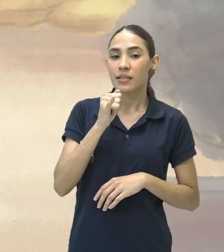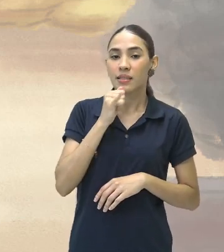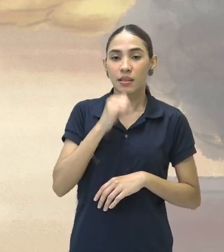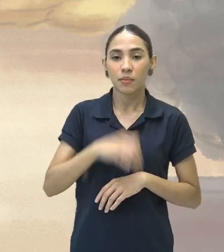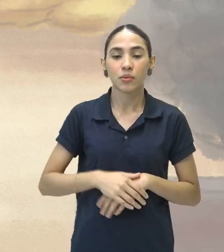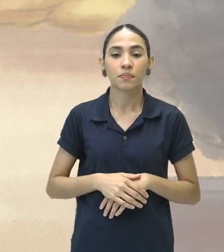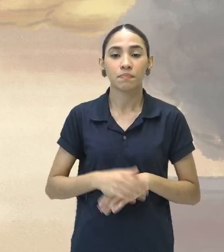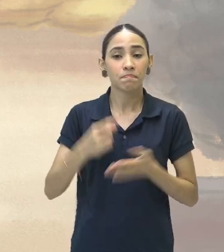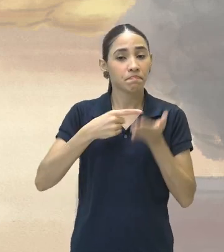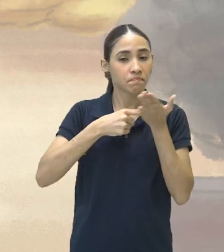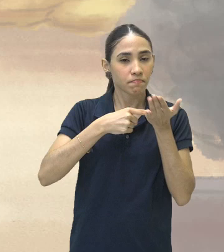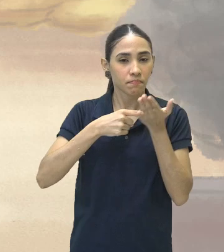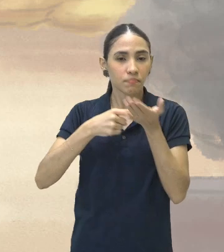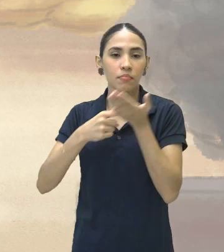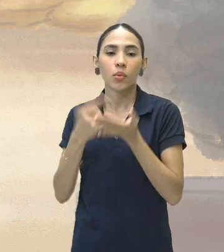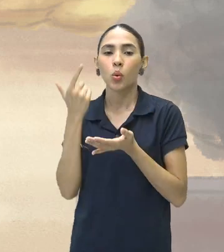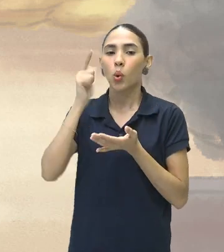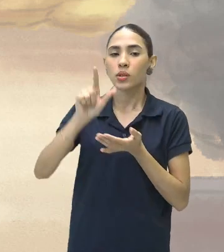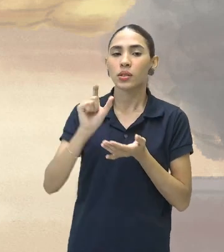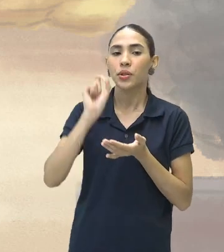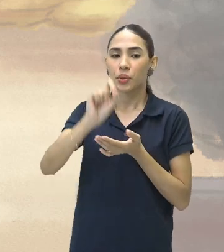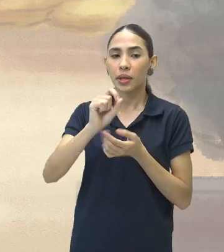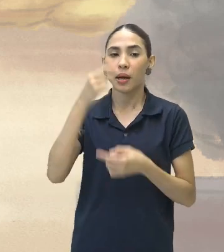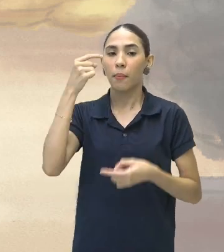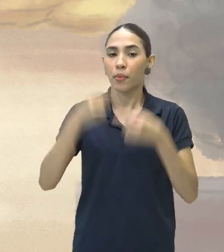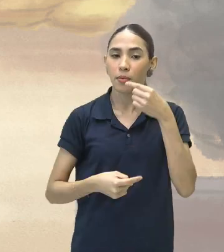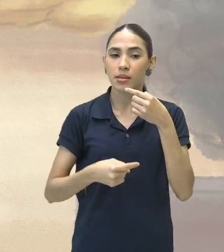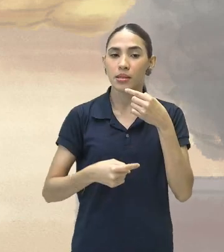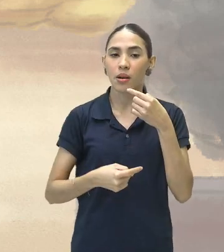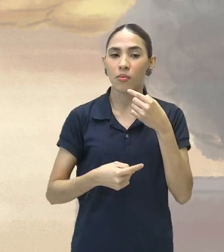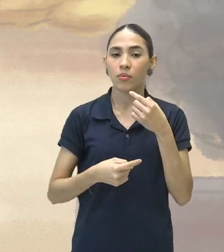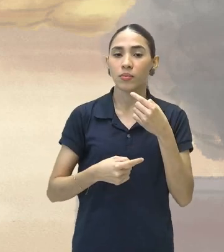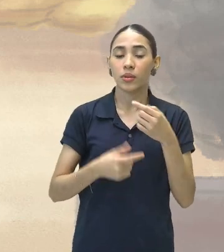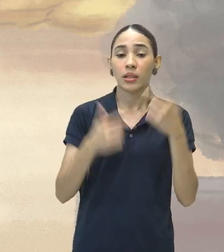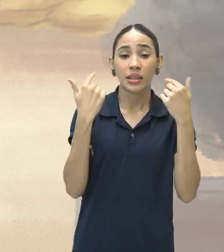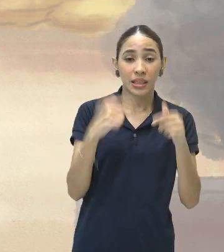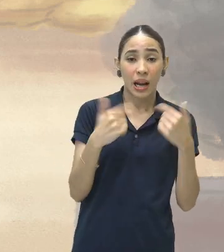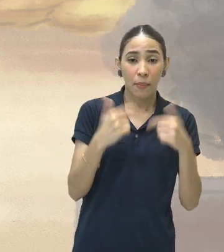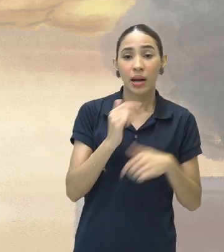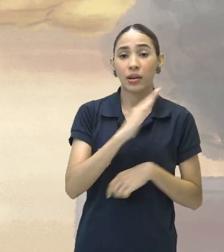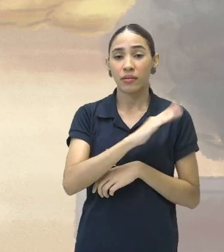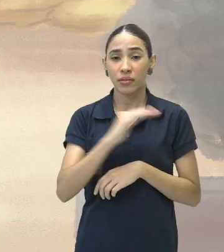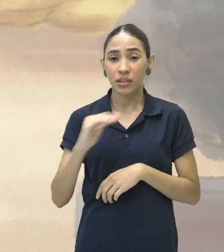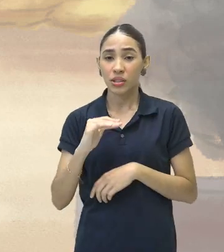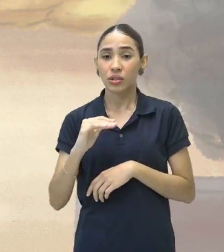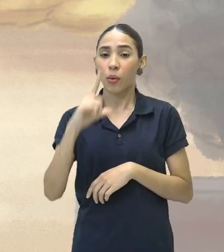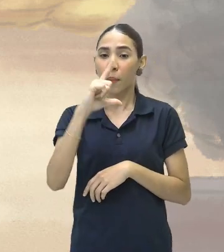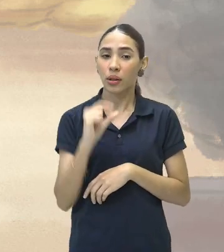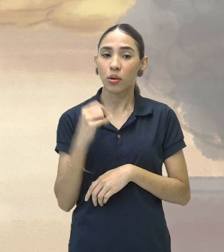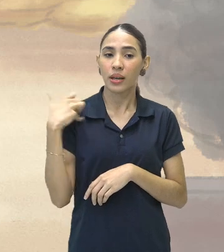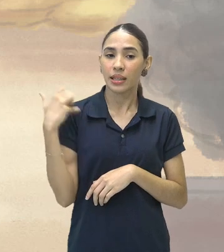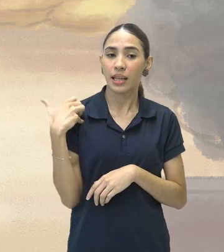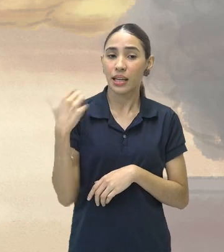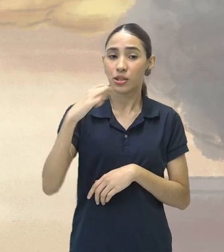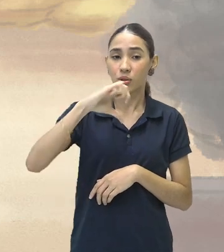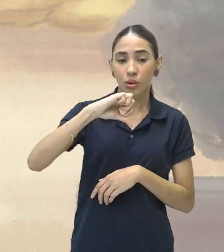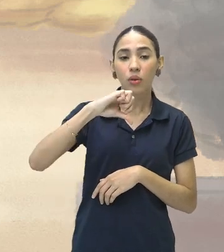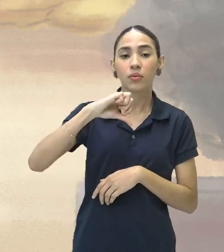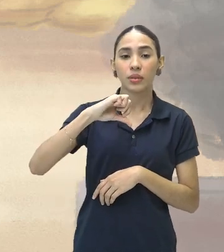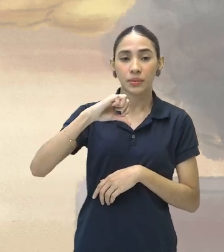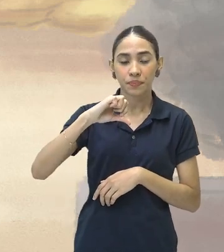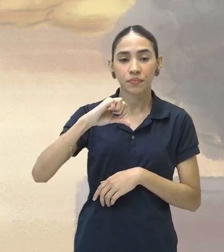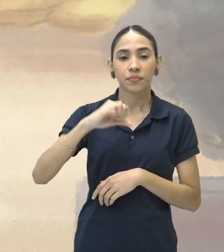as mobilizações, elas conseguiram a proibição para o trabalho infantil para menores de